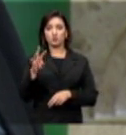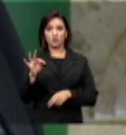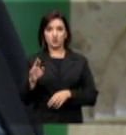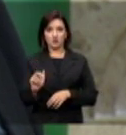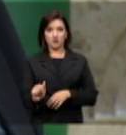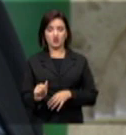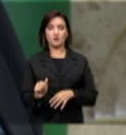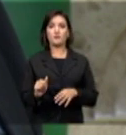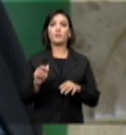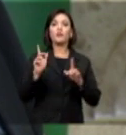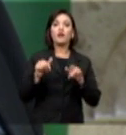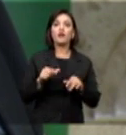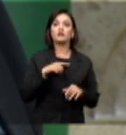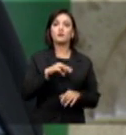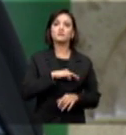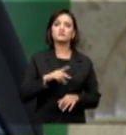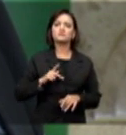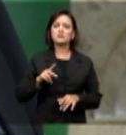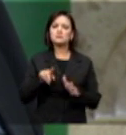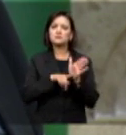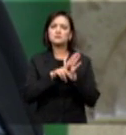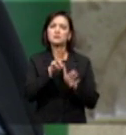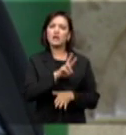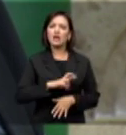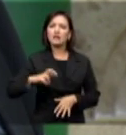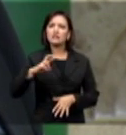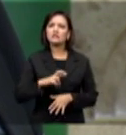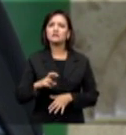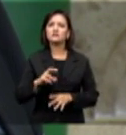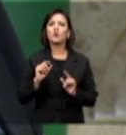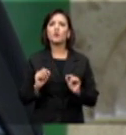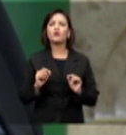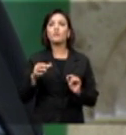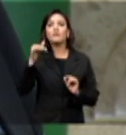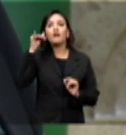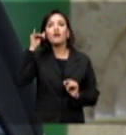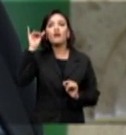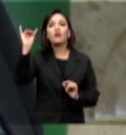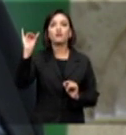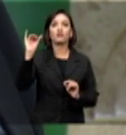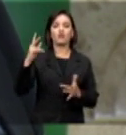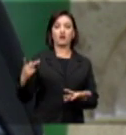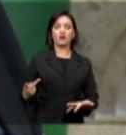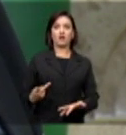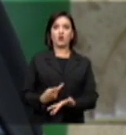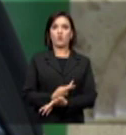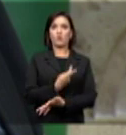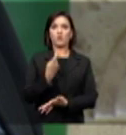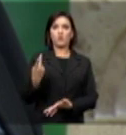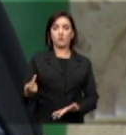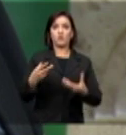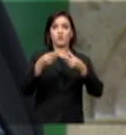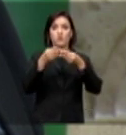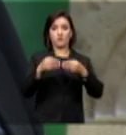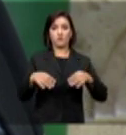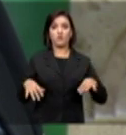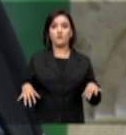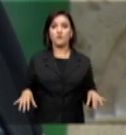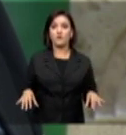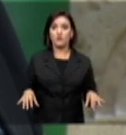primeva, de molde a impedir que as lesões se consumem para que